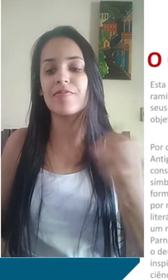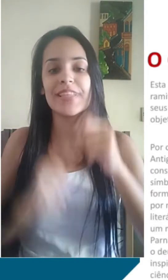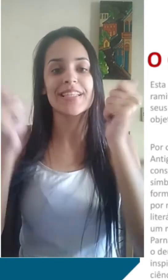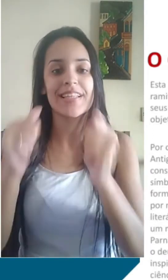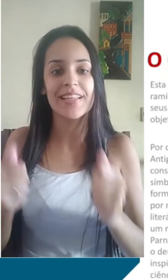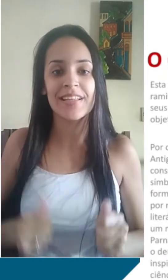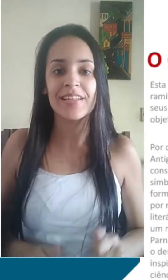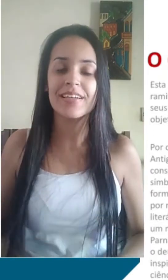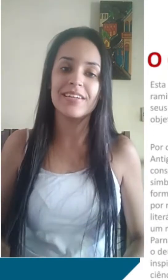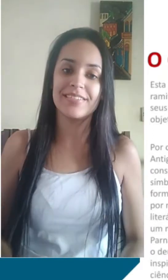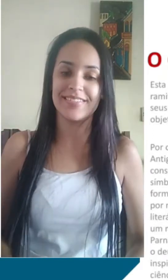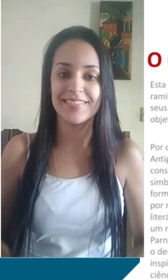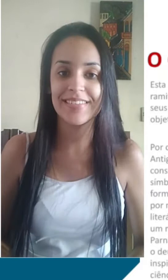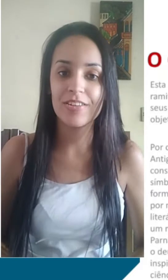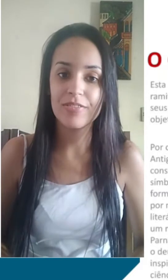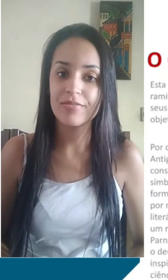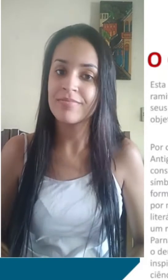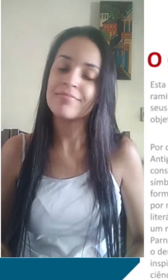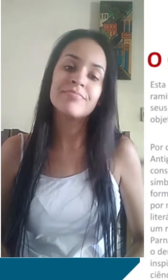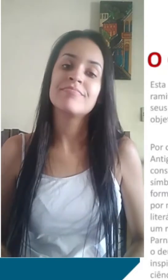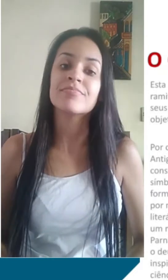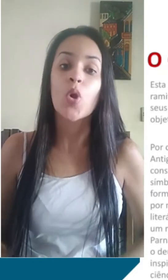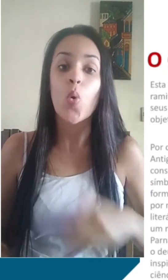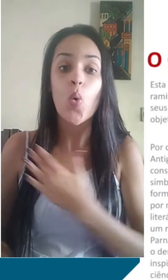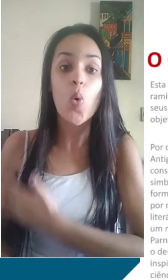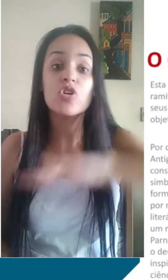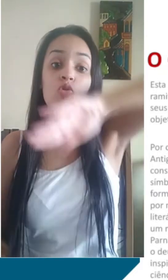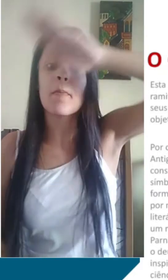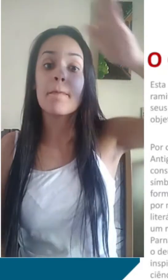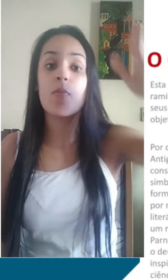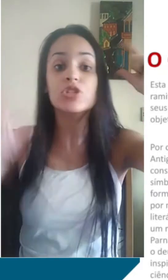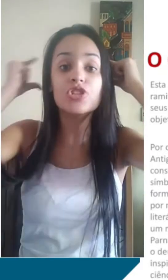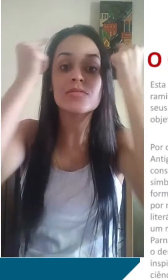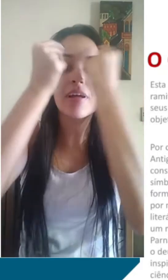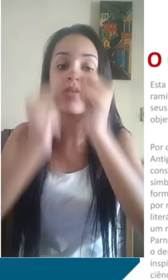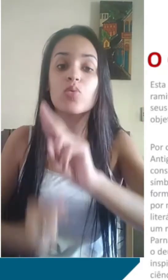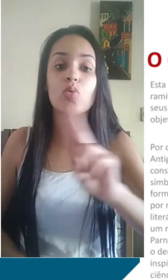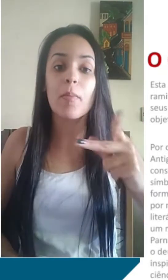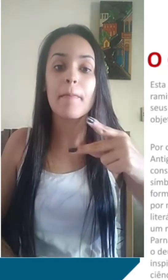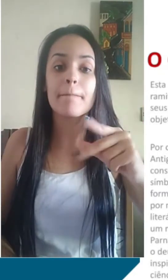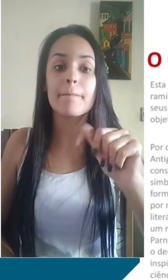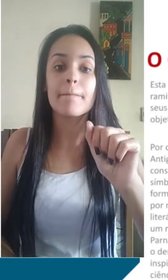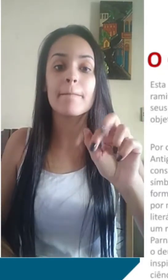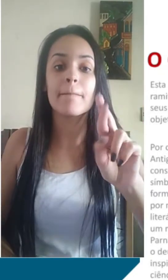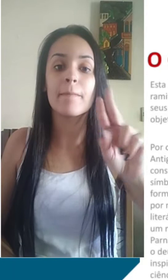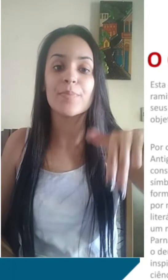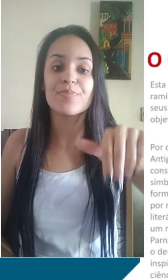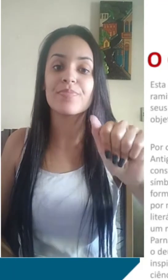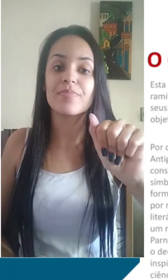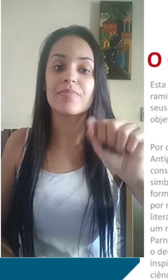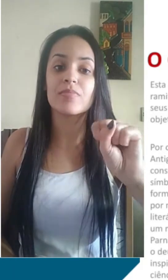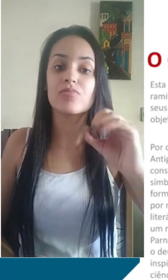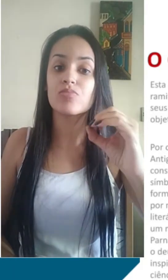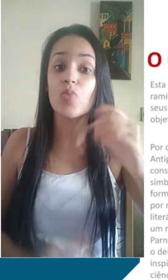movimento literário em homenagem ao monte grego, o Parnaso, onde habitavam o deus Apolo e